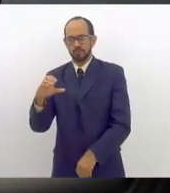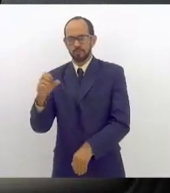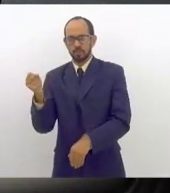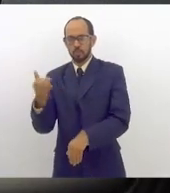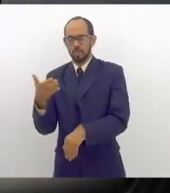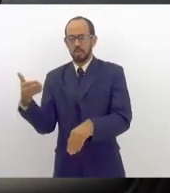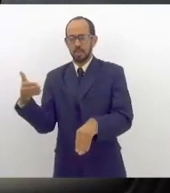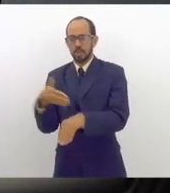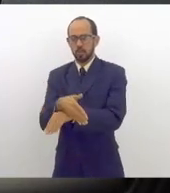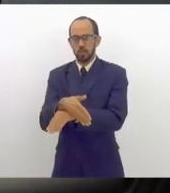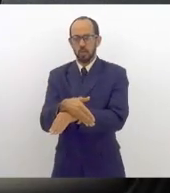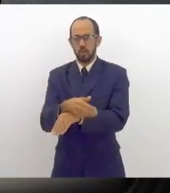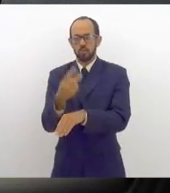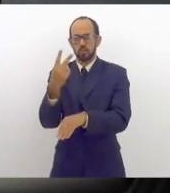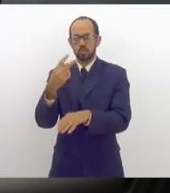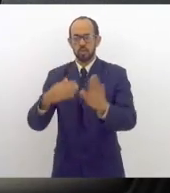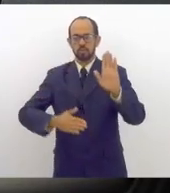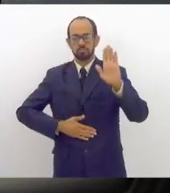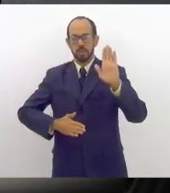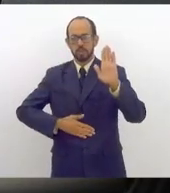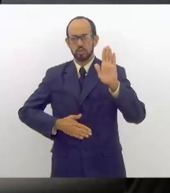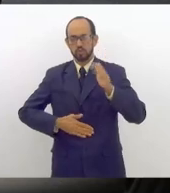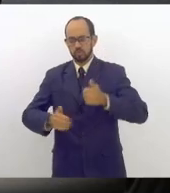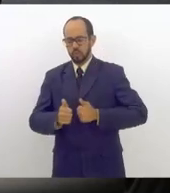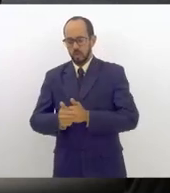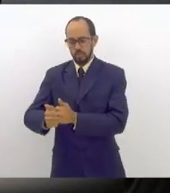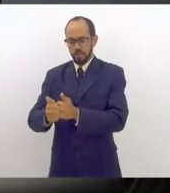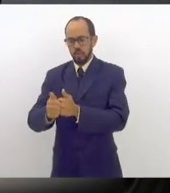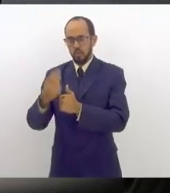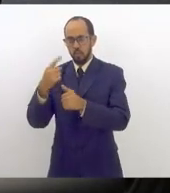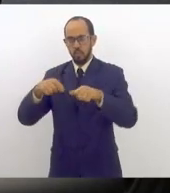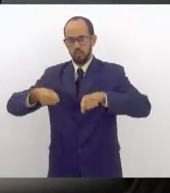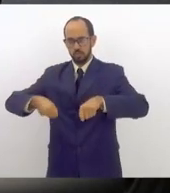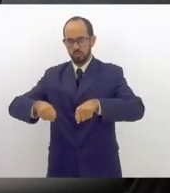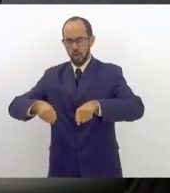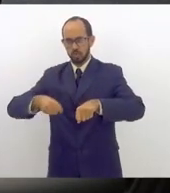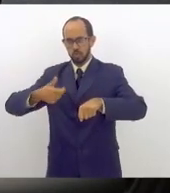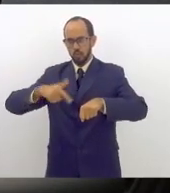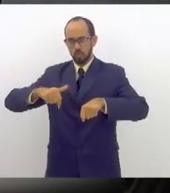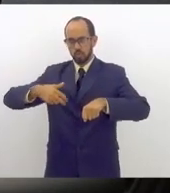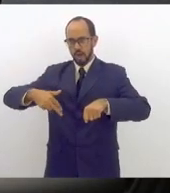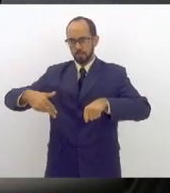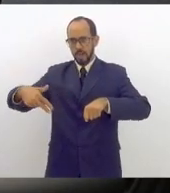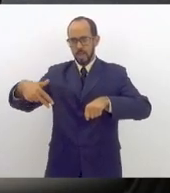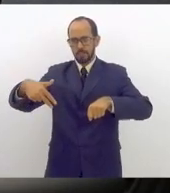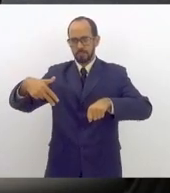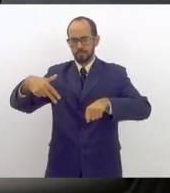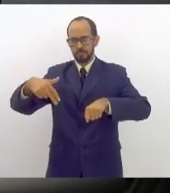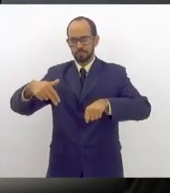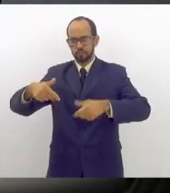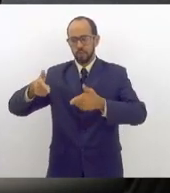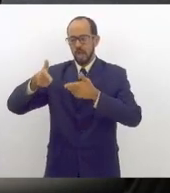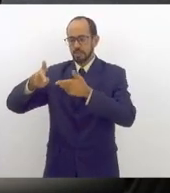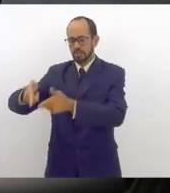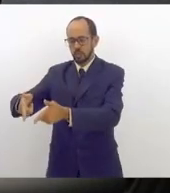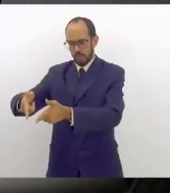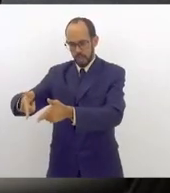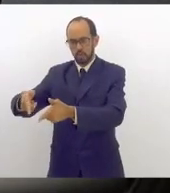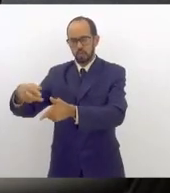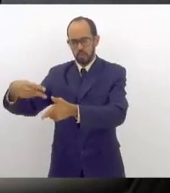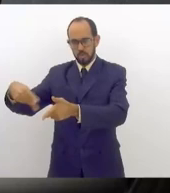Igreja Católica, dois bandidos o seguiram, um de moto e um a pé, e assaltaram